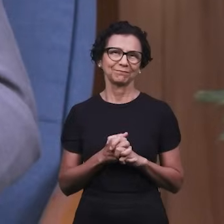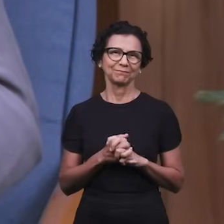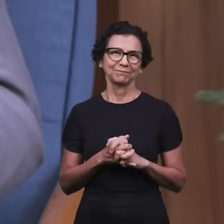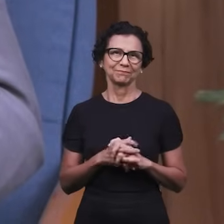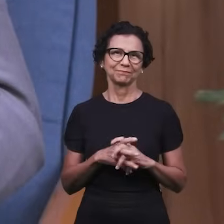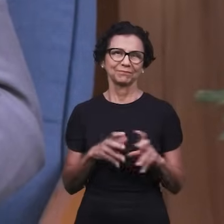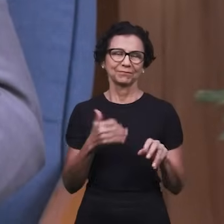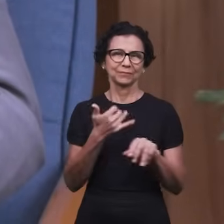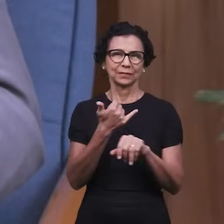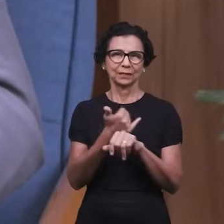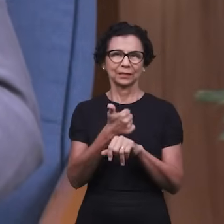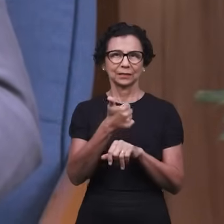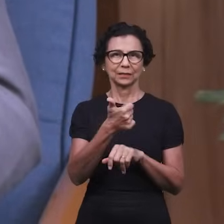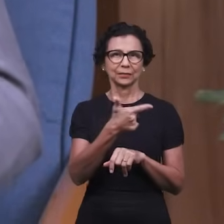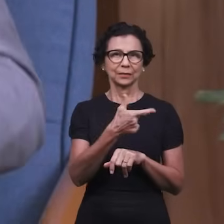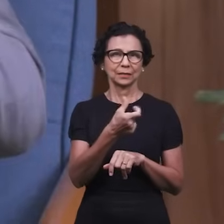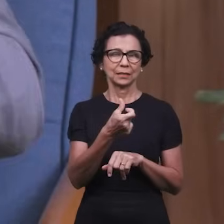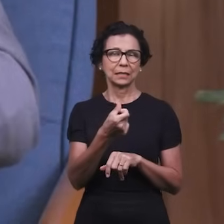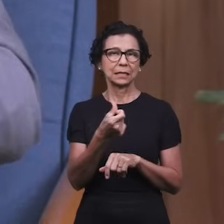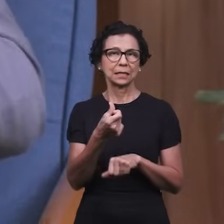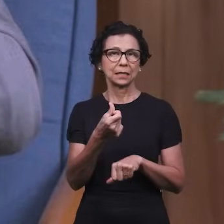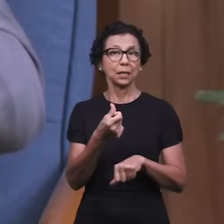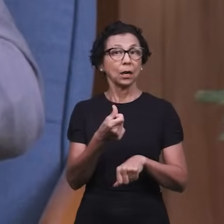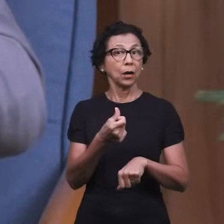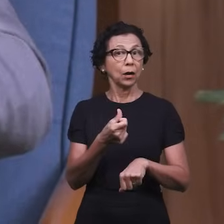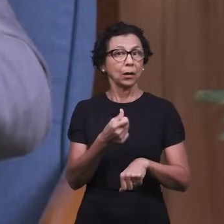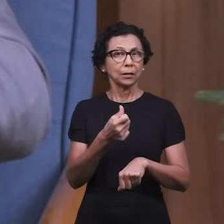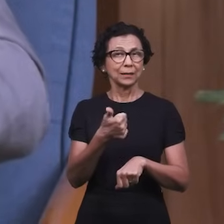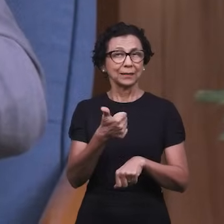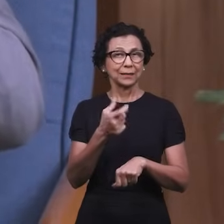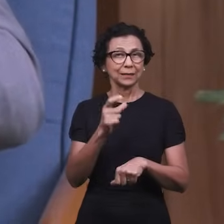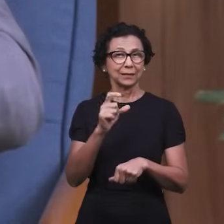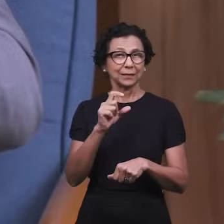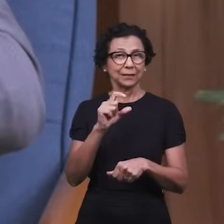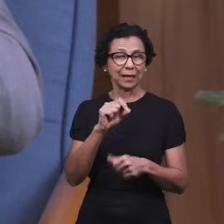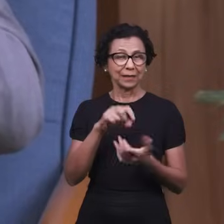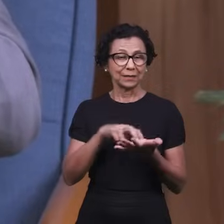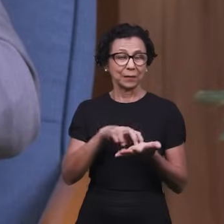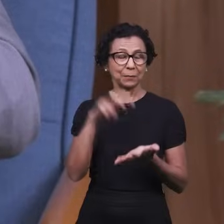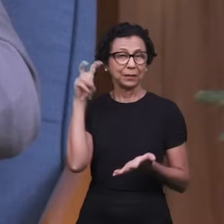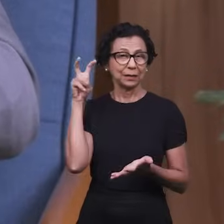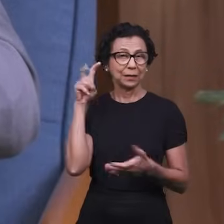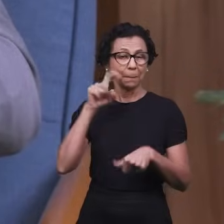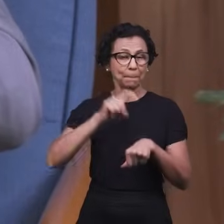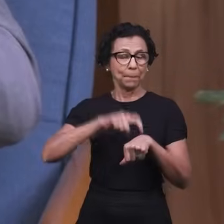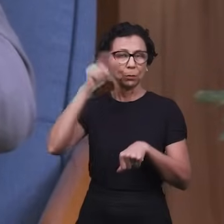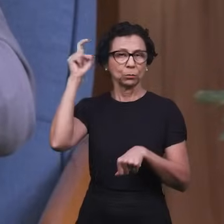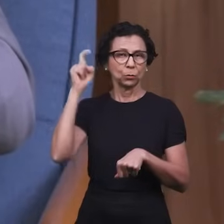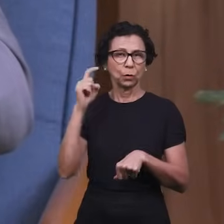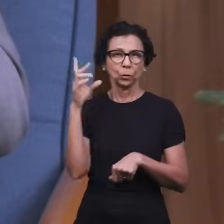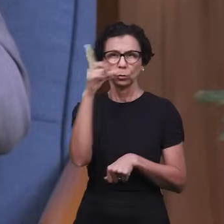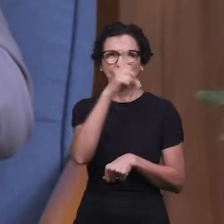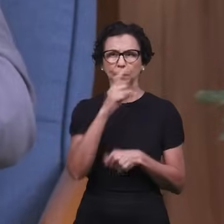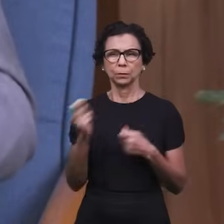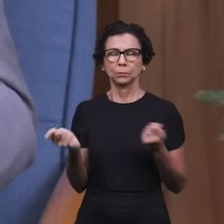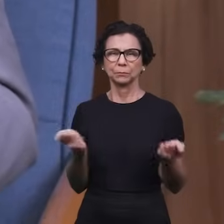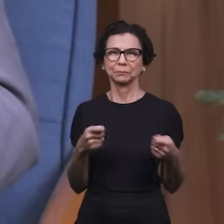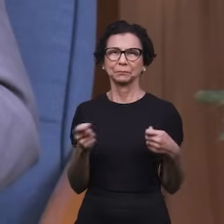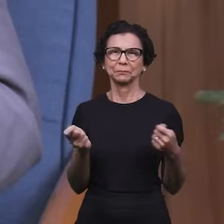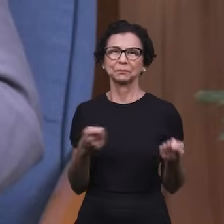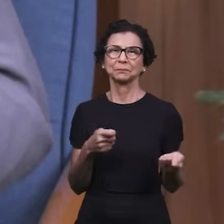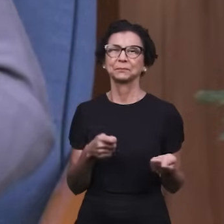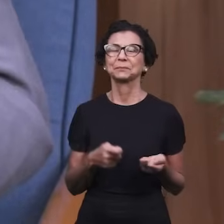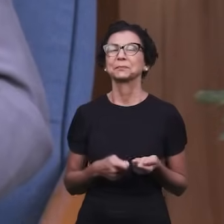canal da Igreja Cristã Maranata no YouTube, pontualmente às 10 horas da manhã, todos os domingos, tá? Põe na sua agenda aí para você não